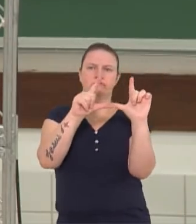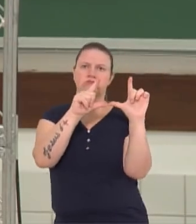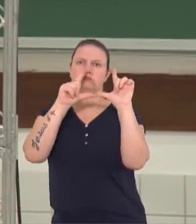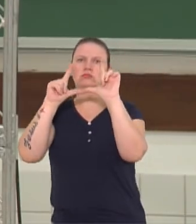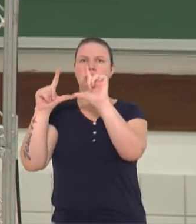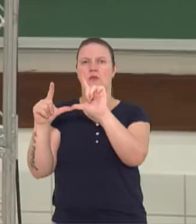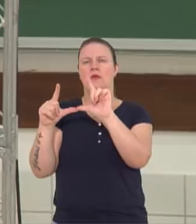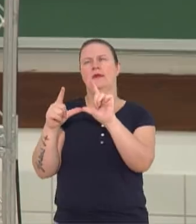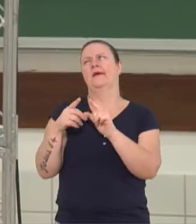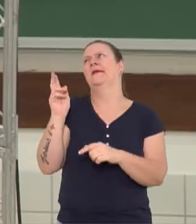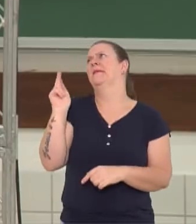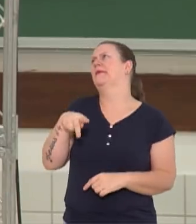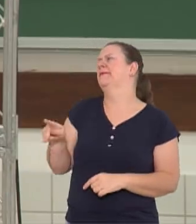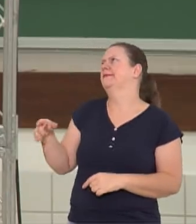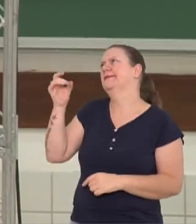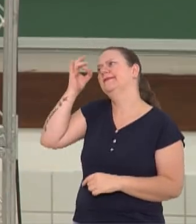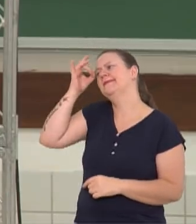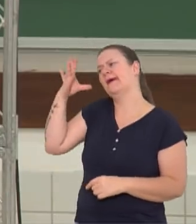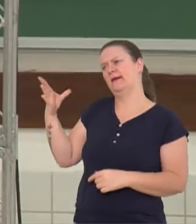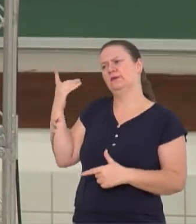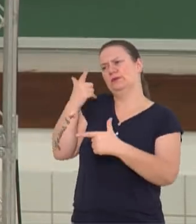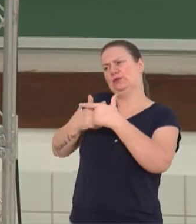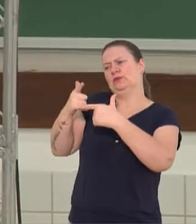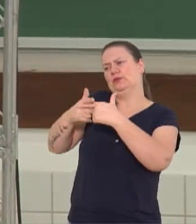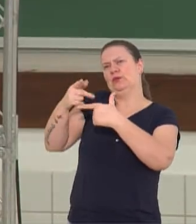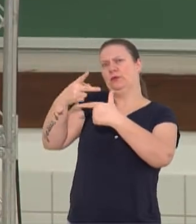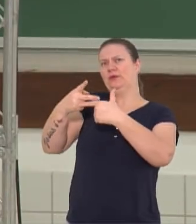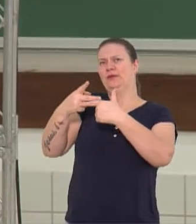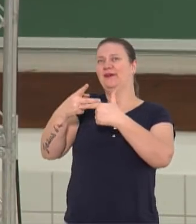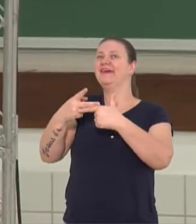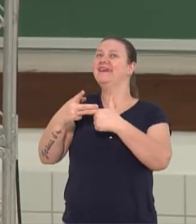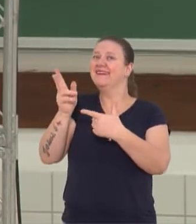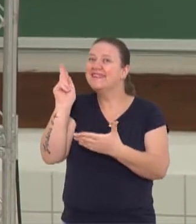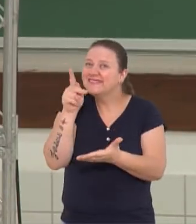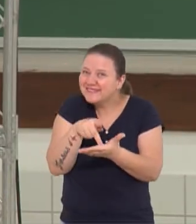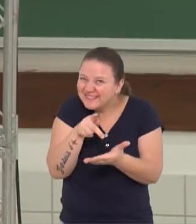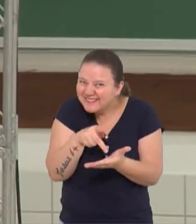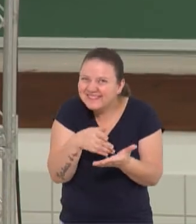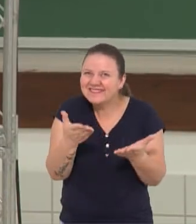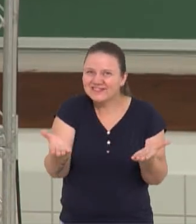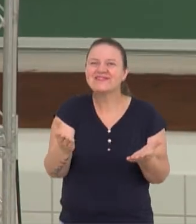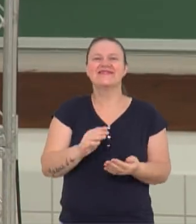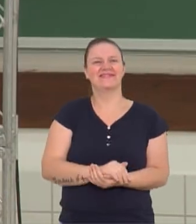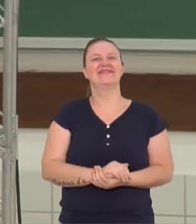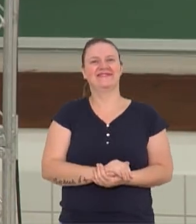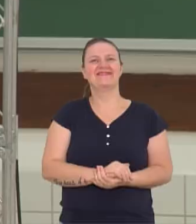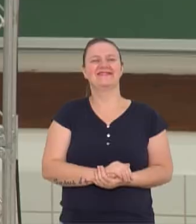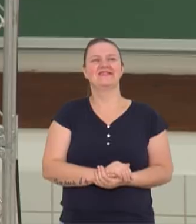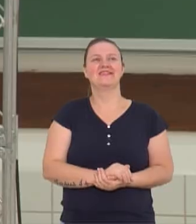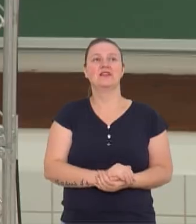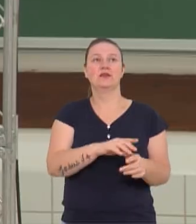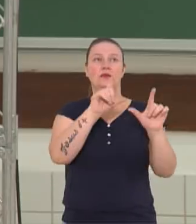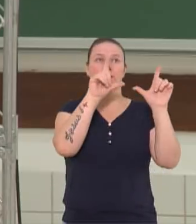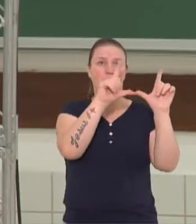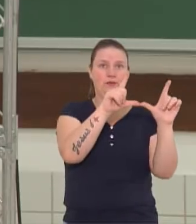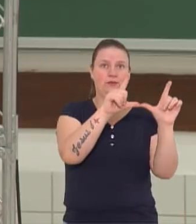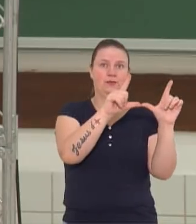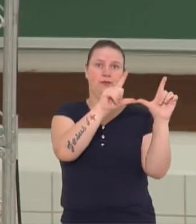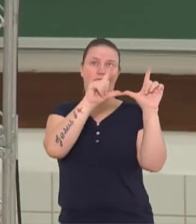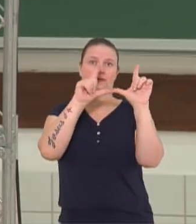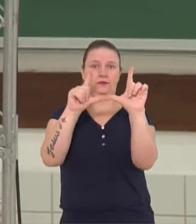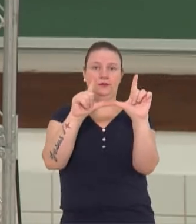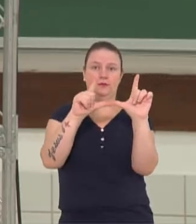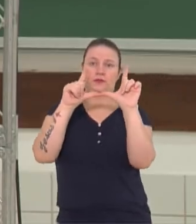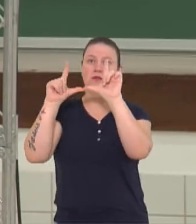é só eu dividir por 2, não é? Muito bem, então cada partezinha aqui vai valer 18